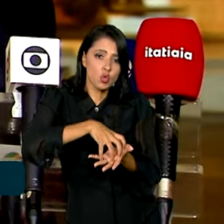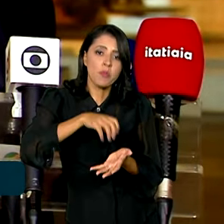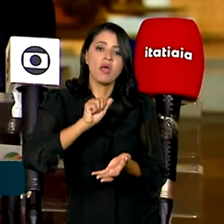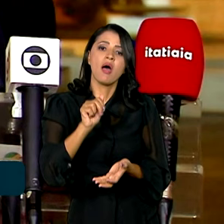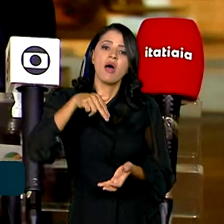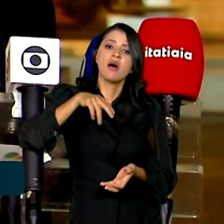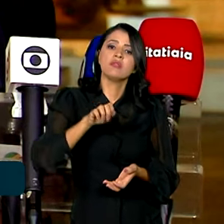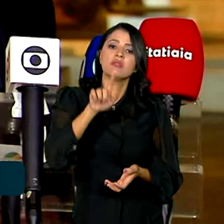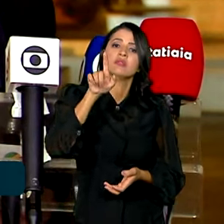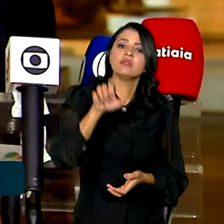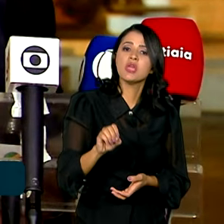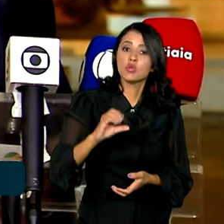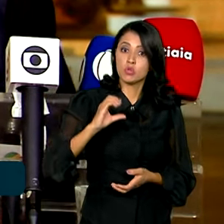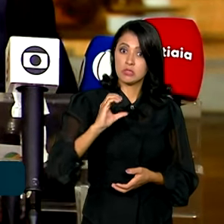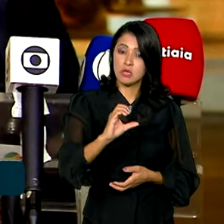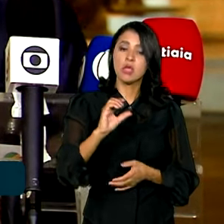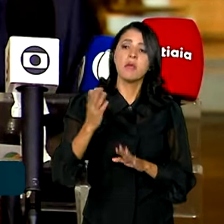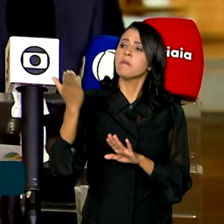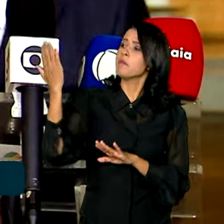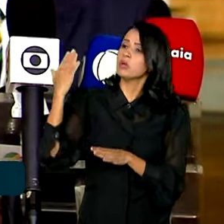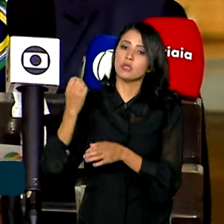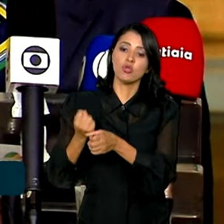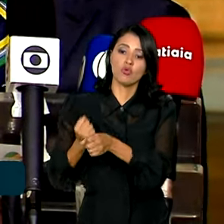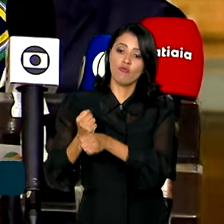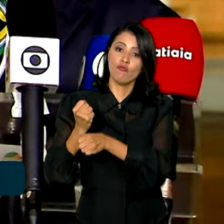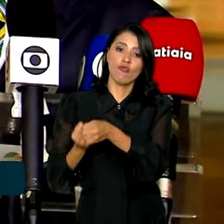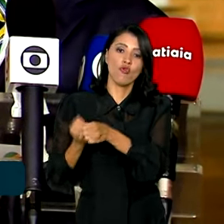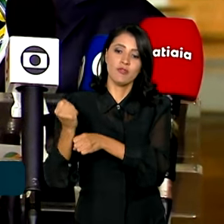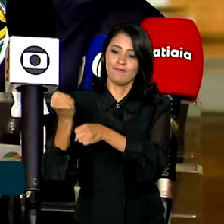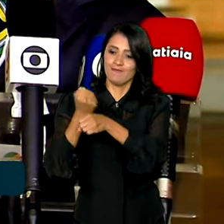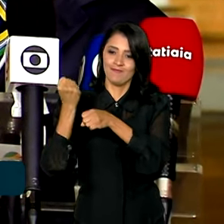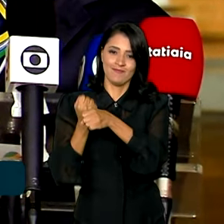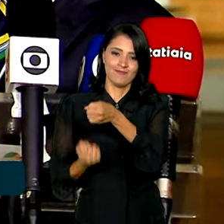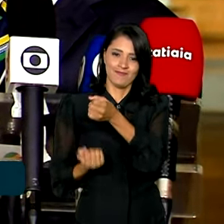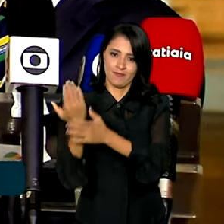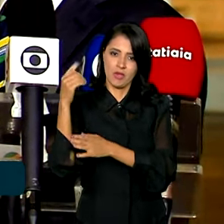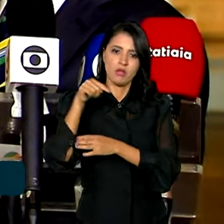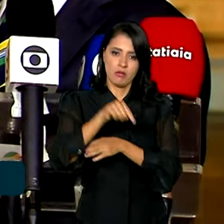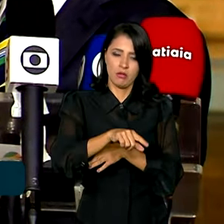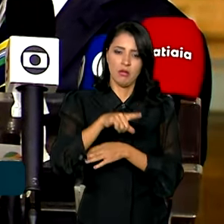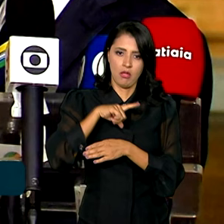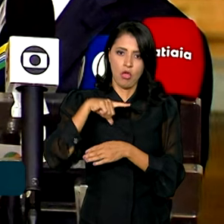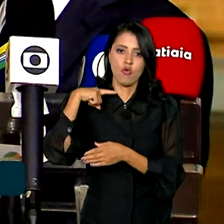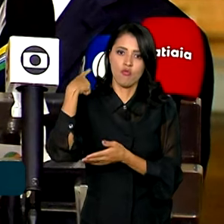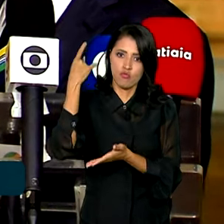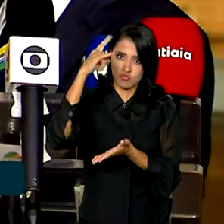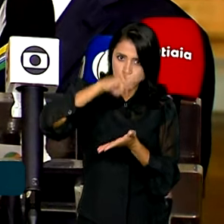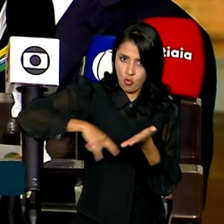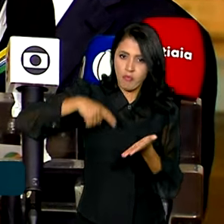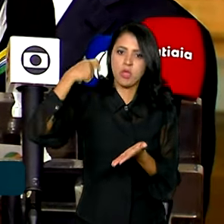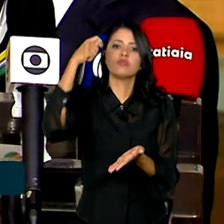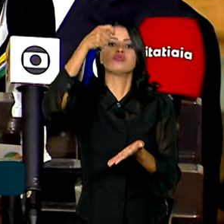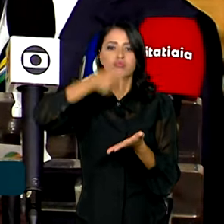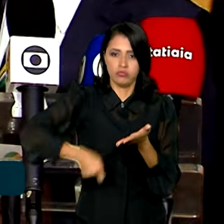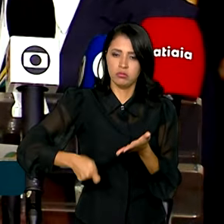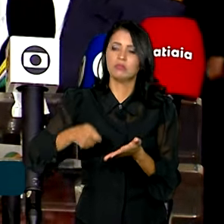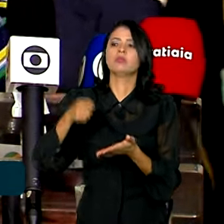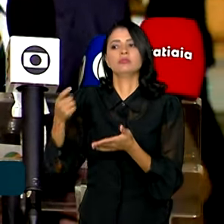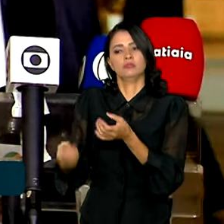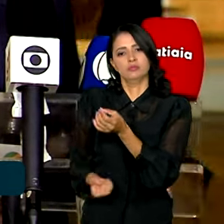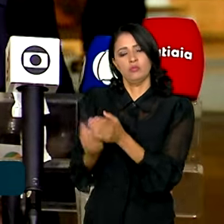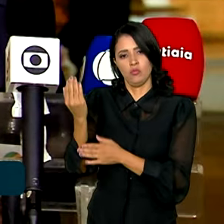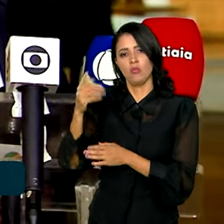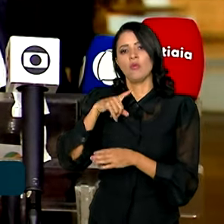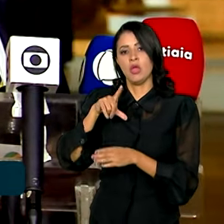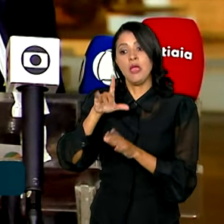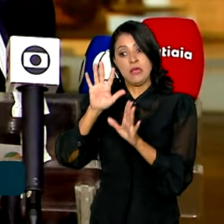Quando foi feito Itaipu, quando foi feito o tratado, se estabeleceu que ao vencer o acordo,